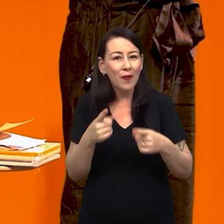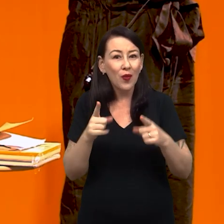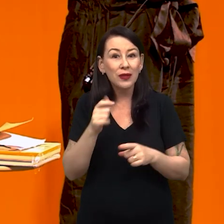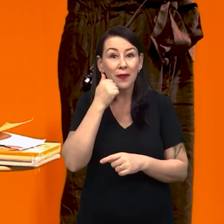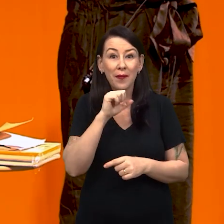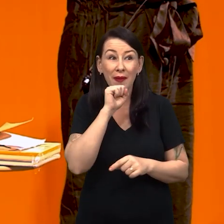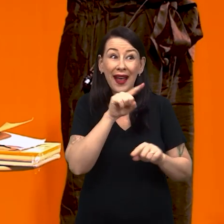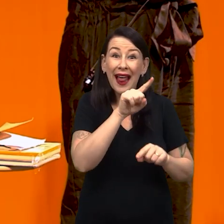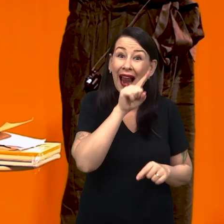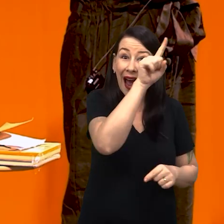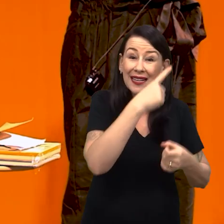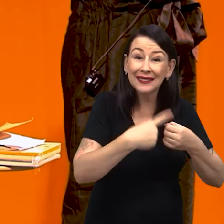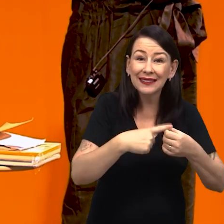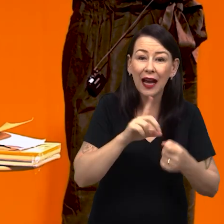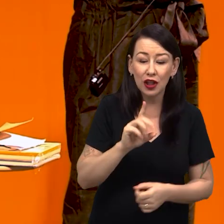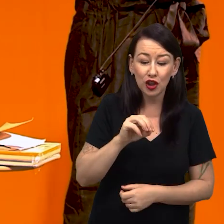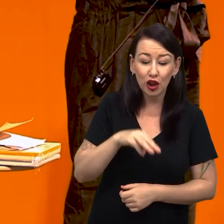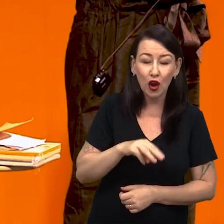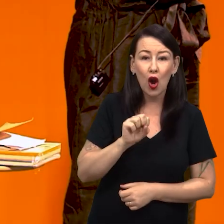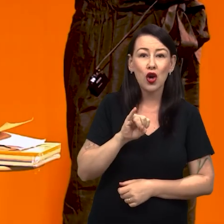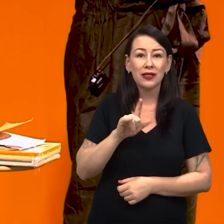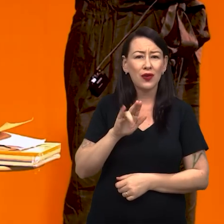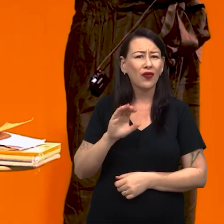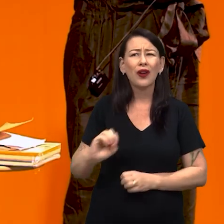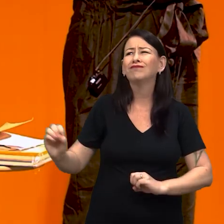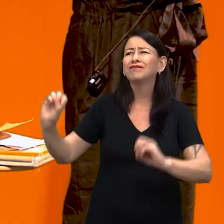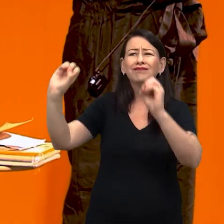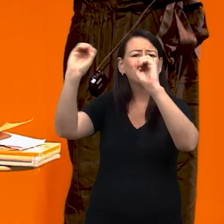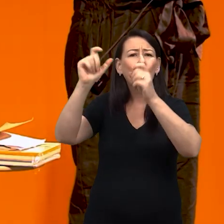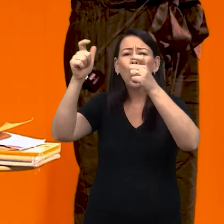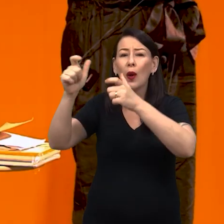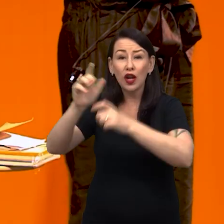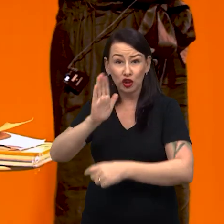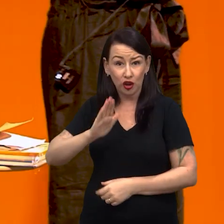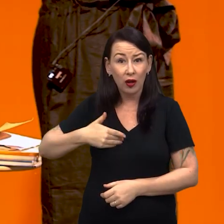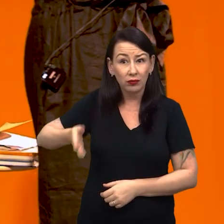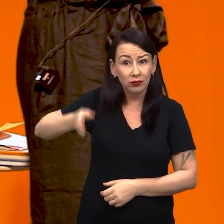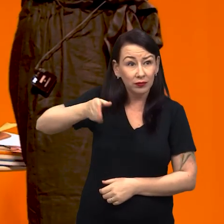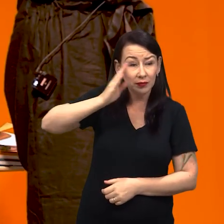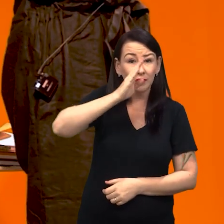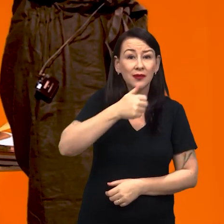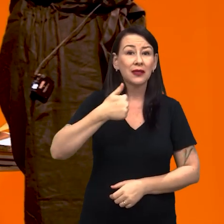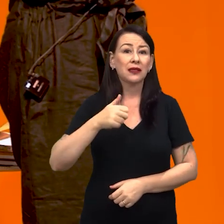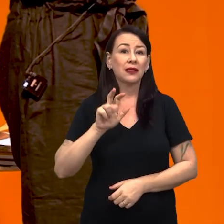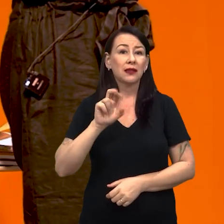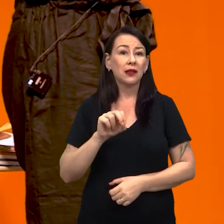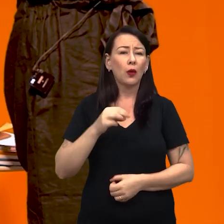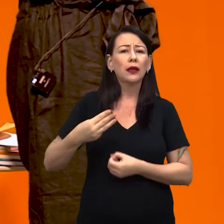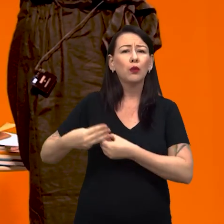essa cantiga que minha mãe cantava em Dom Silvério, eu não achei em lugar nenhum. Eu já percorri mais de